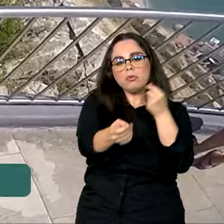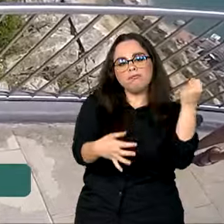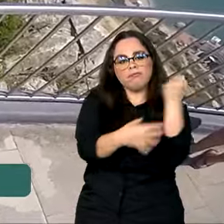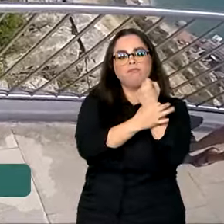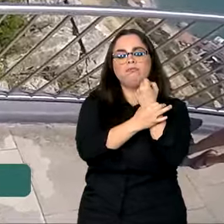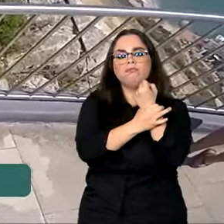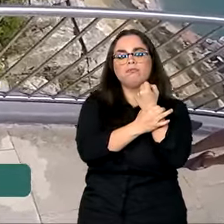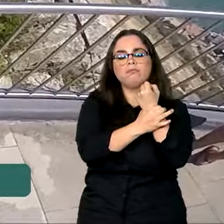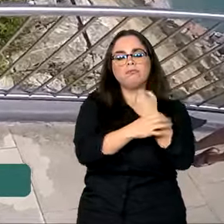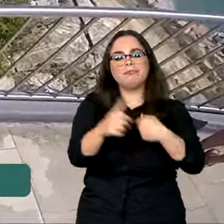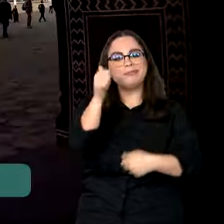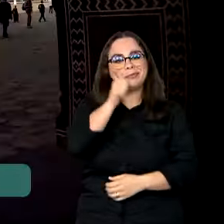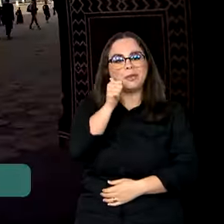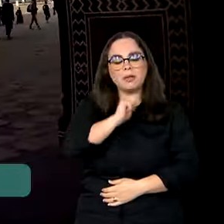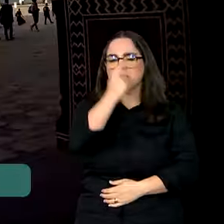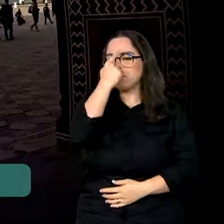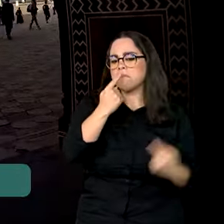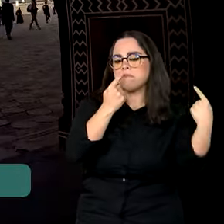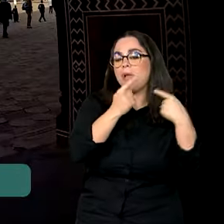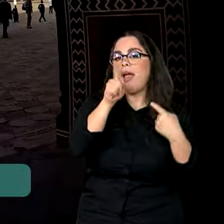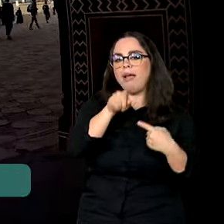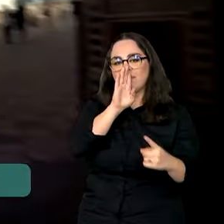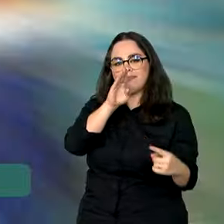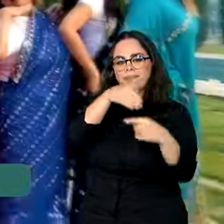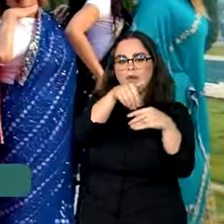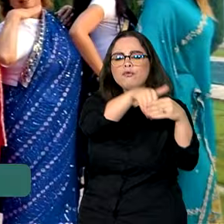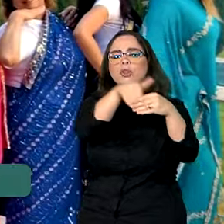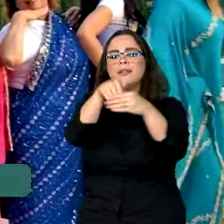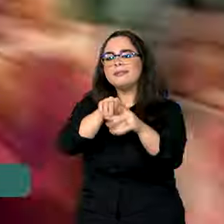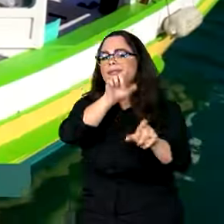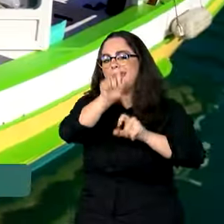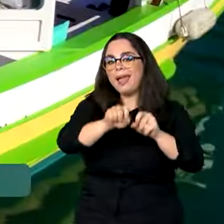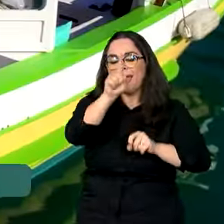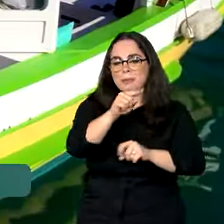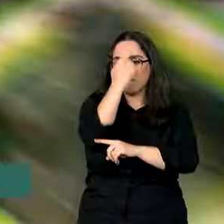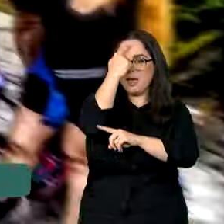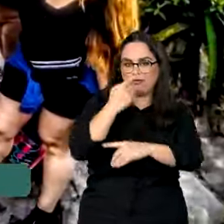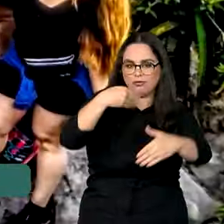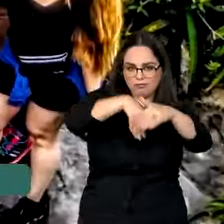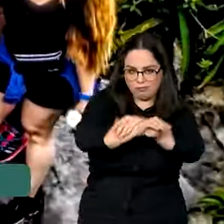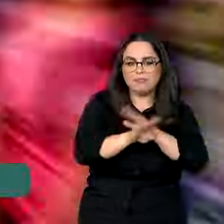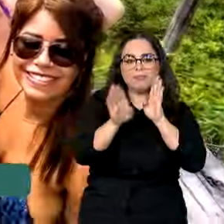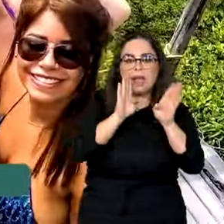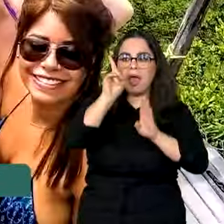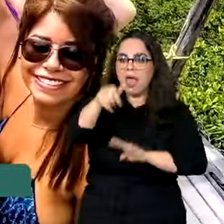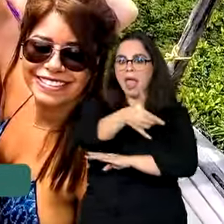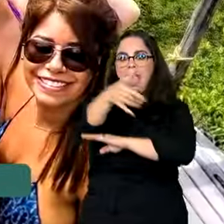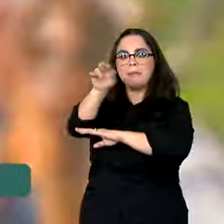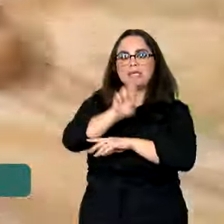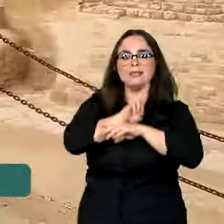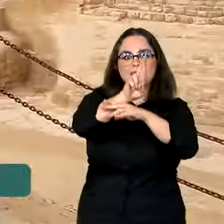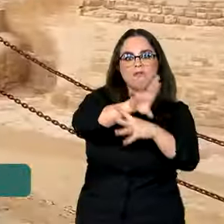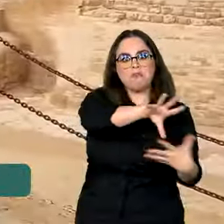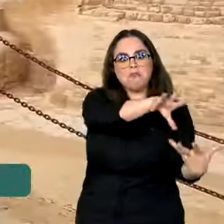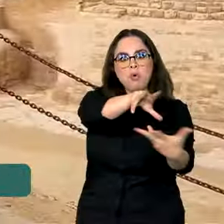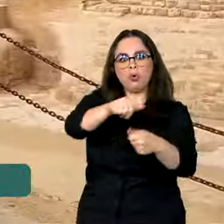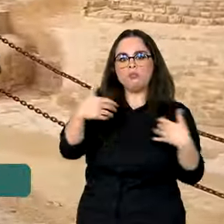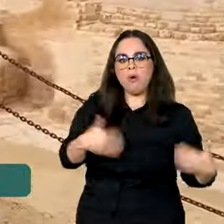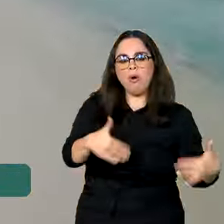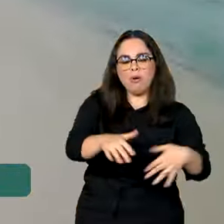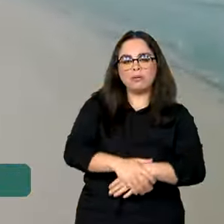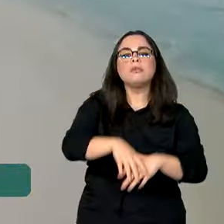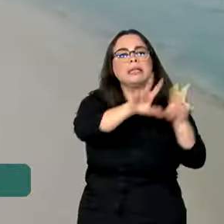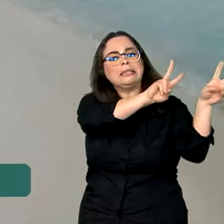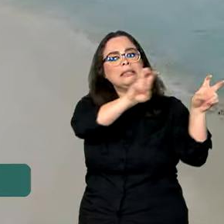para as mulheres. O perfil foi eleito recentemente como um dos 100 mais representativos do mundo. O título